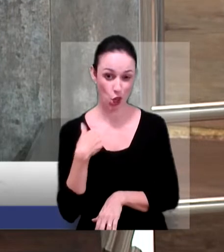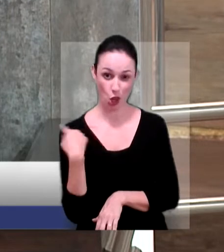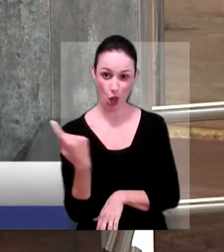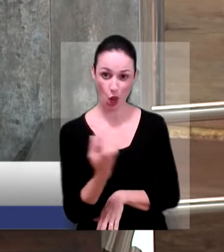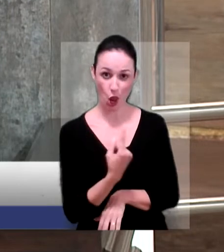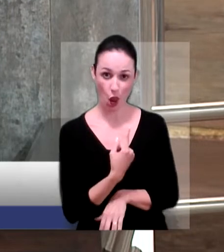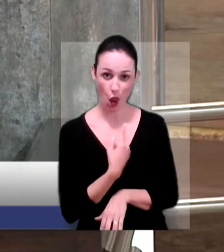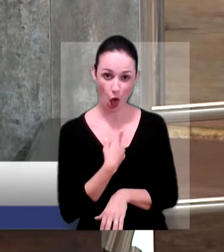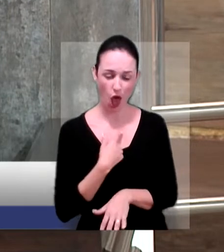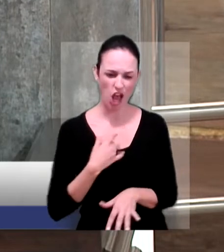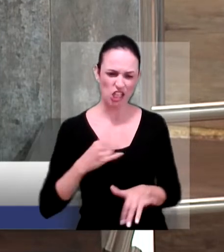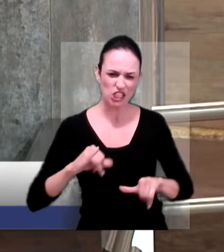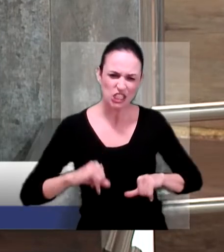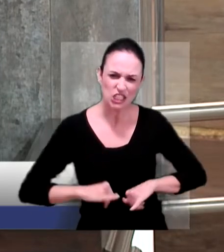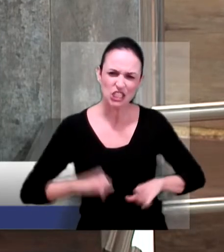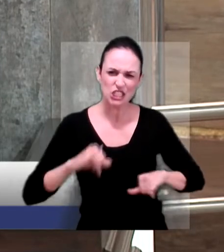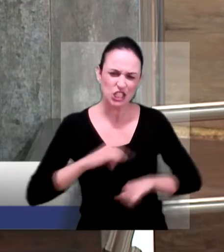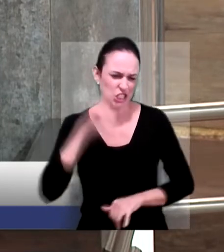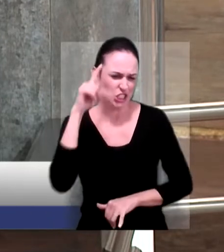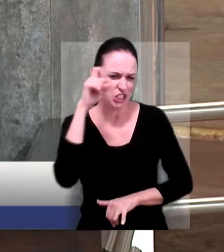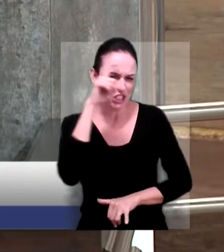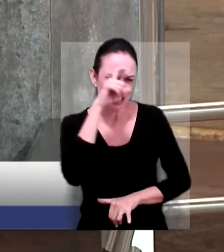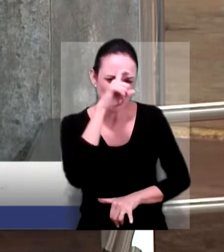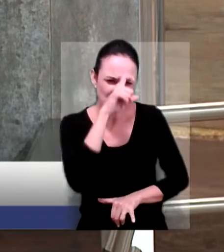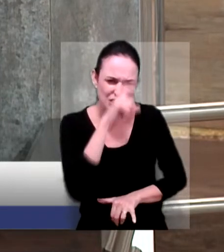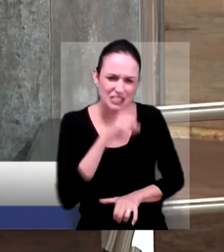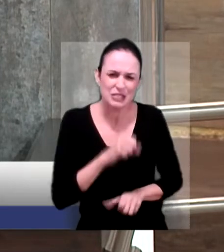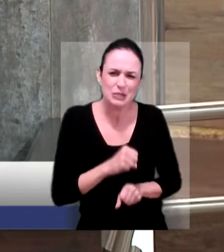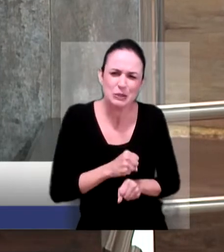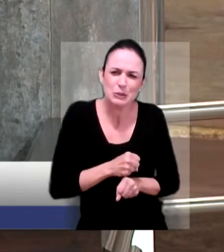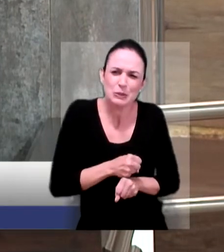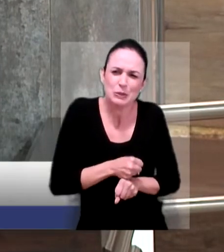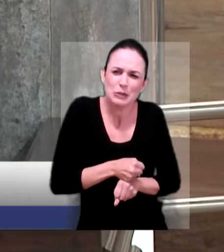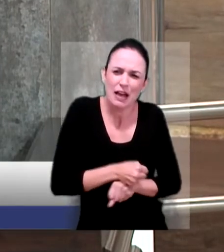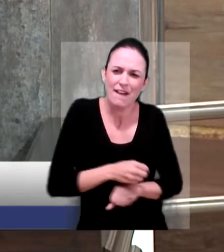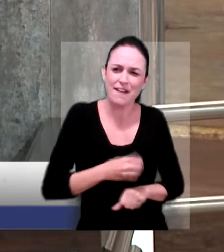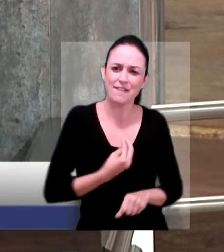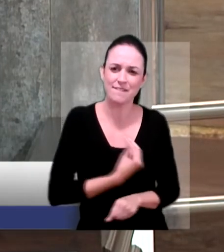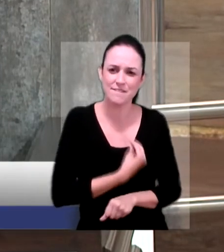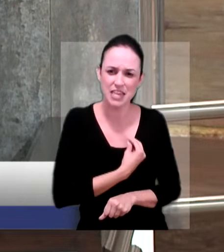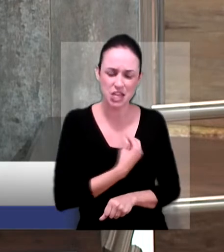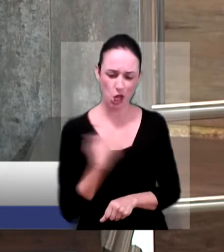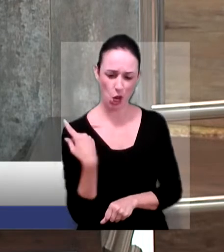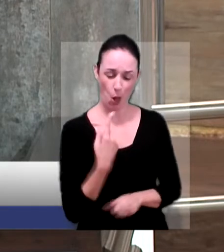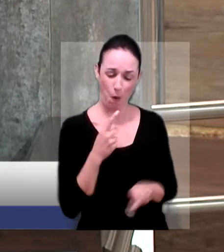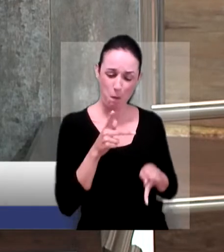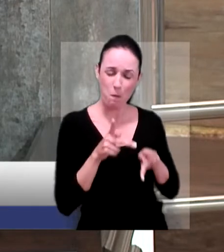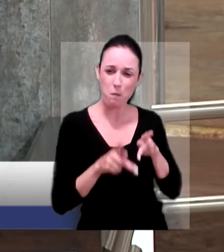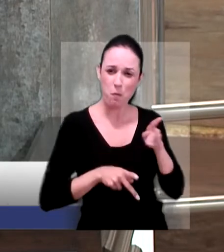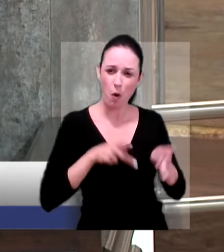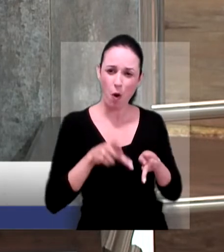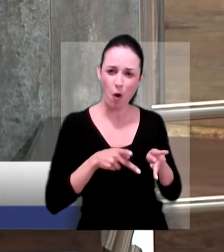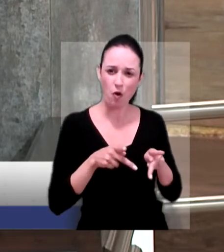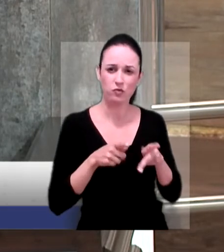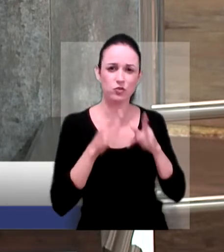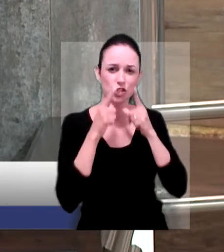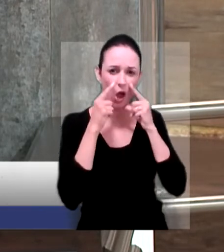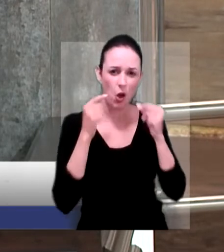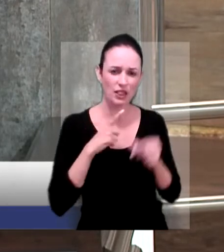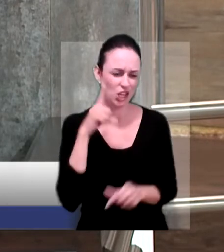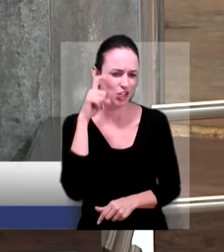vida, nós que como a população jauense, que passa dificuldade,